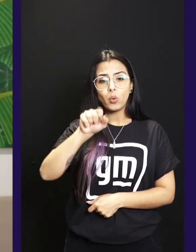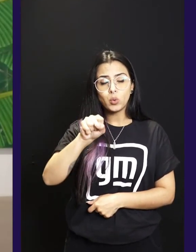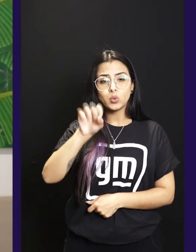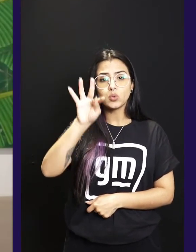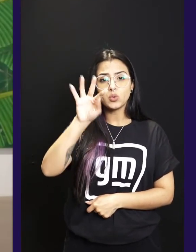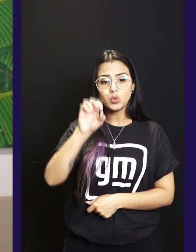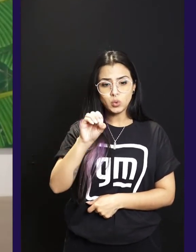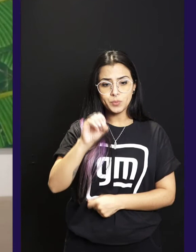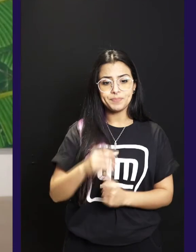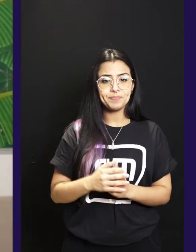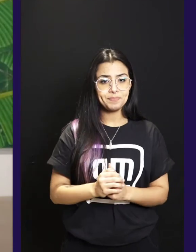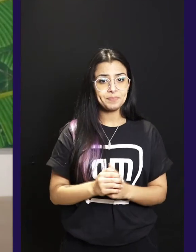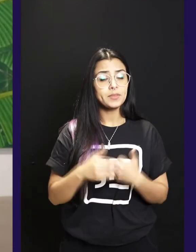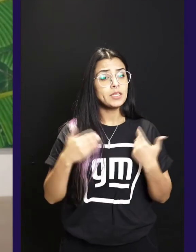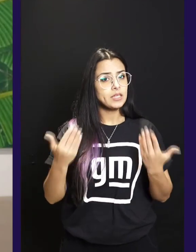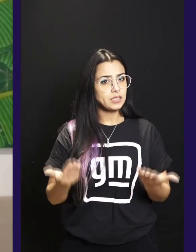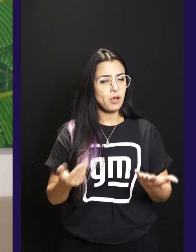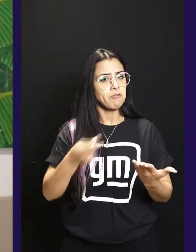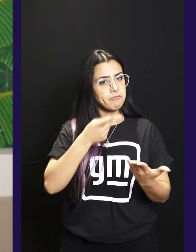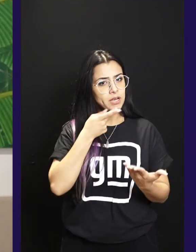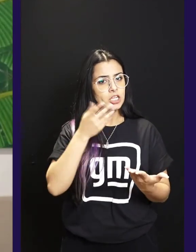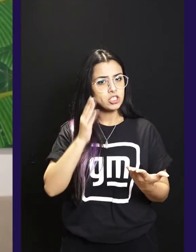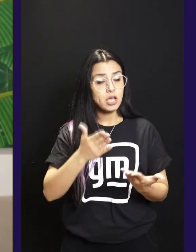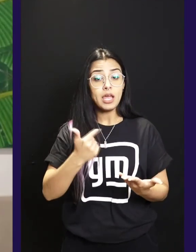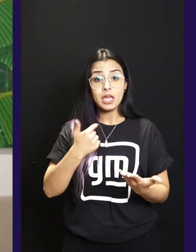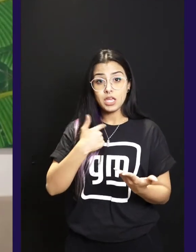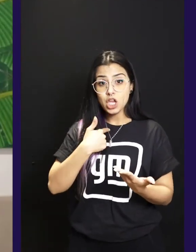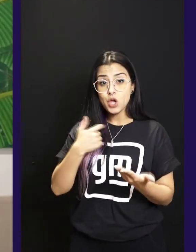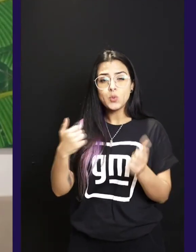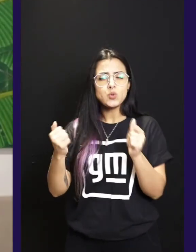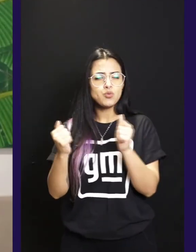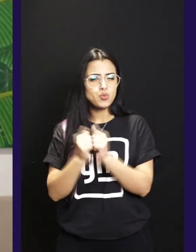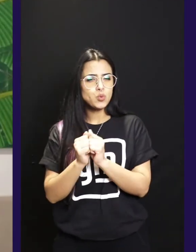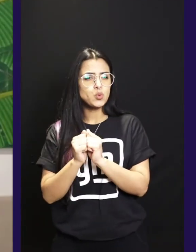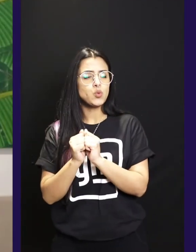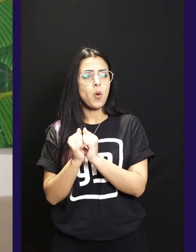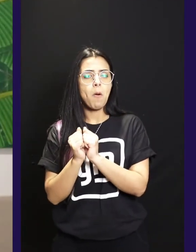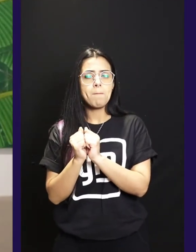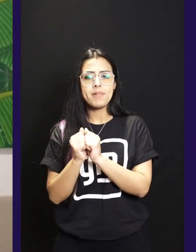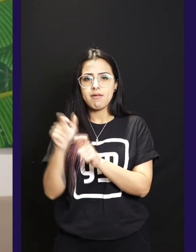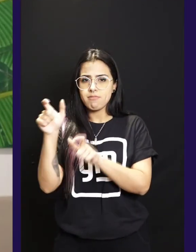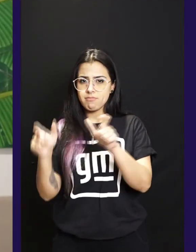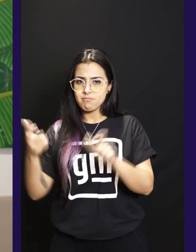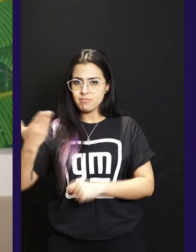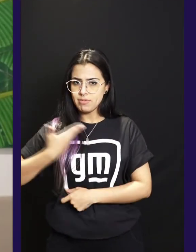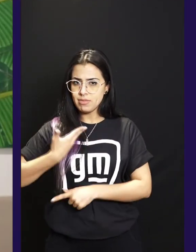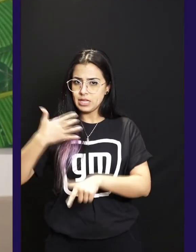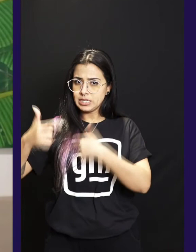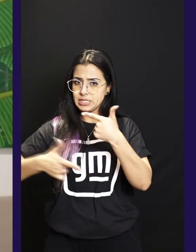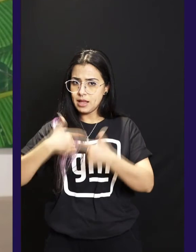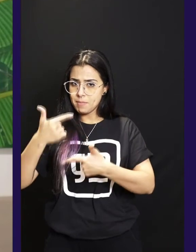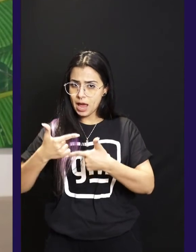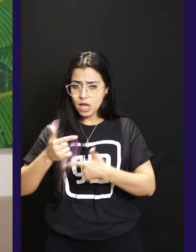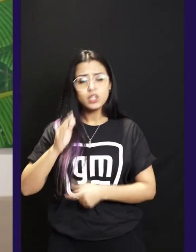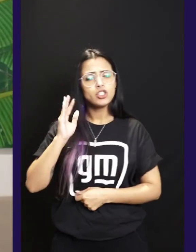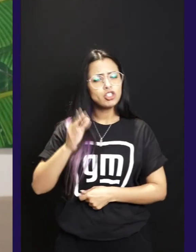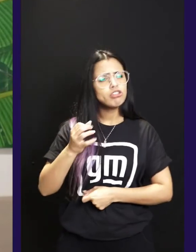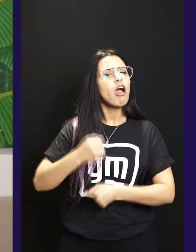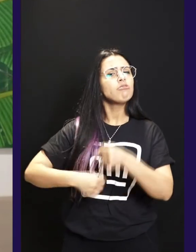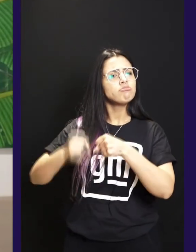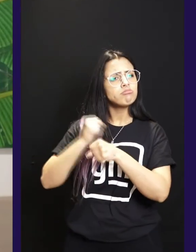esse trabalho, promovendo diversidade no mercado de trabalho há alguns anos, e a gente tem